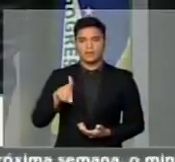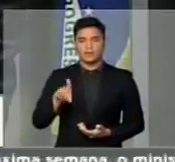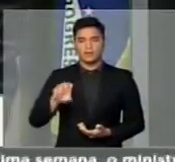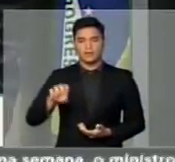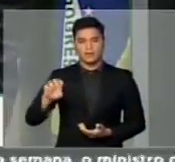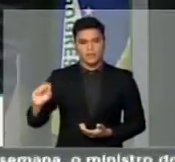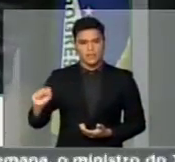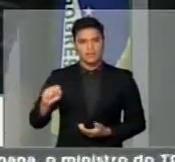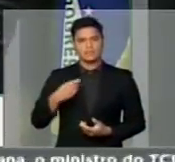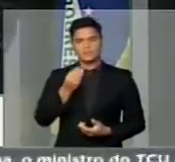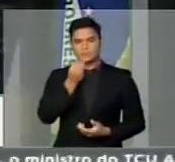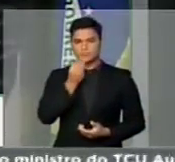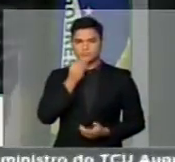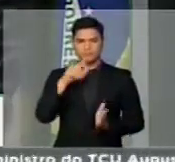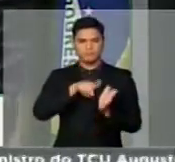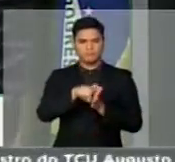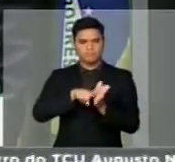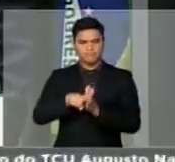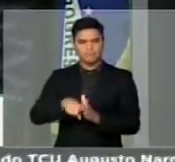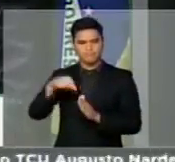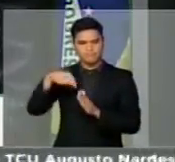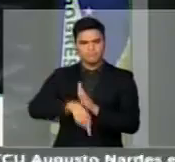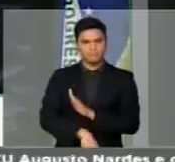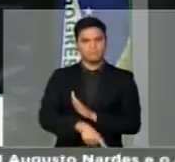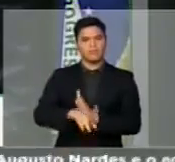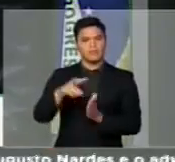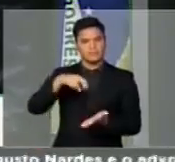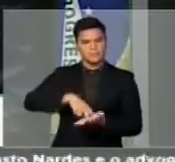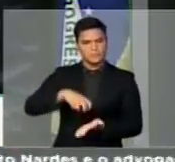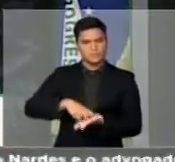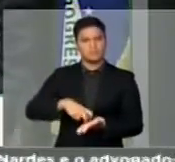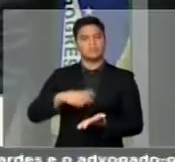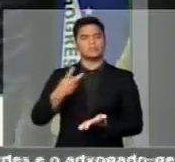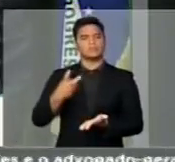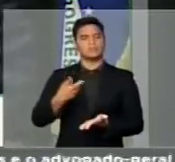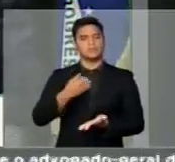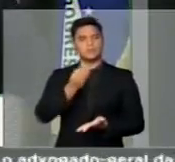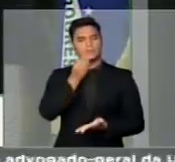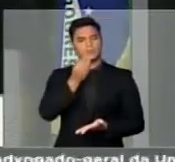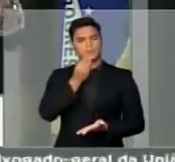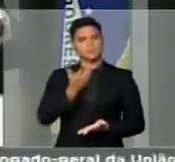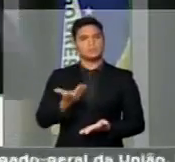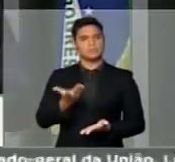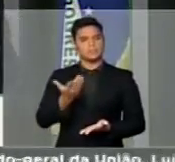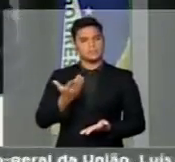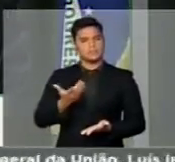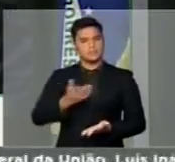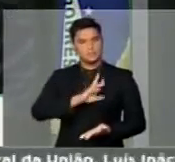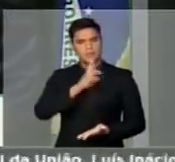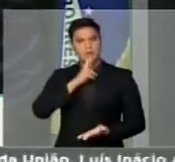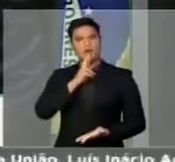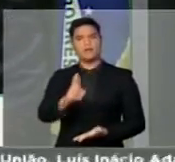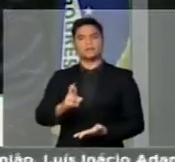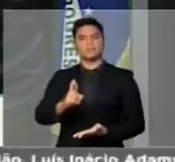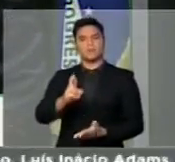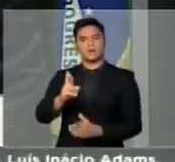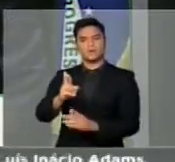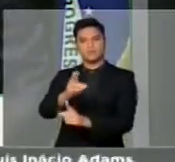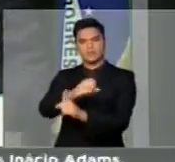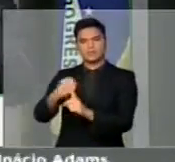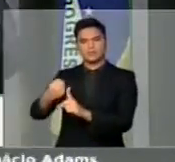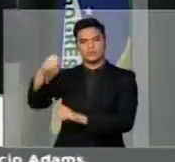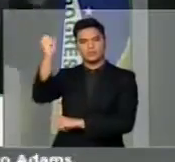investigado mais, poderia ter punido mais e, principalmente, senhor presidente, poderia ter dado uma resposta ao povo